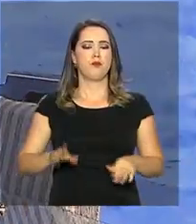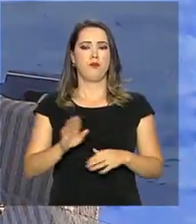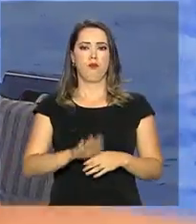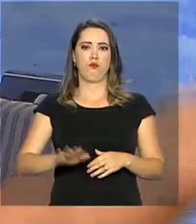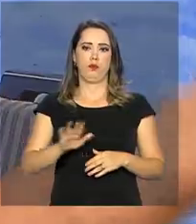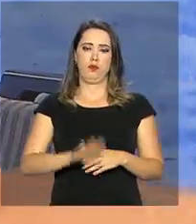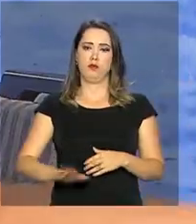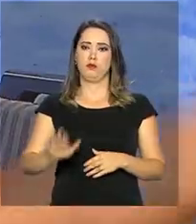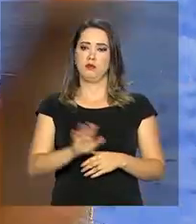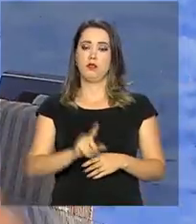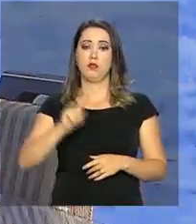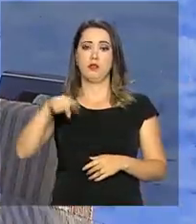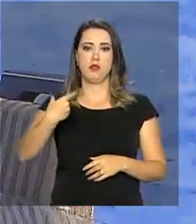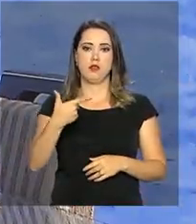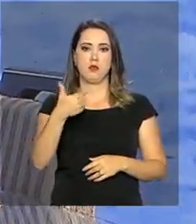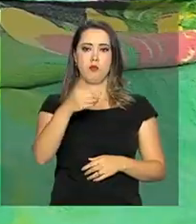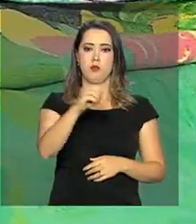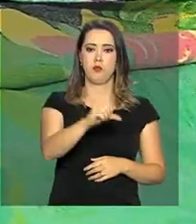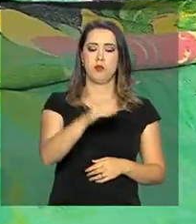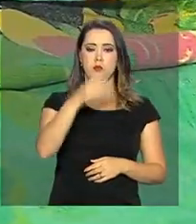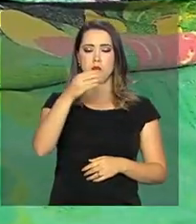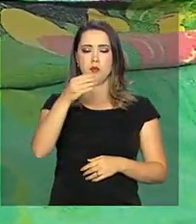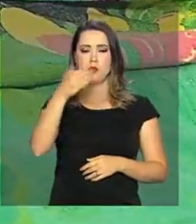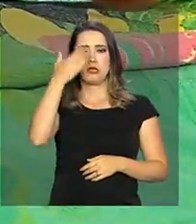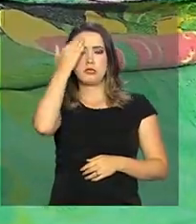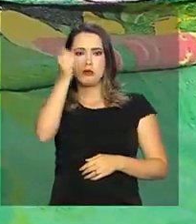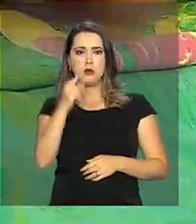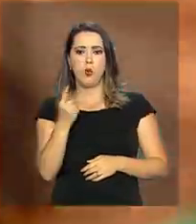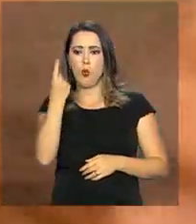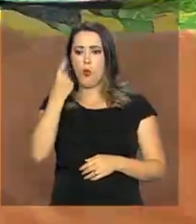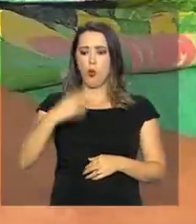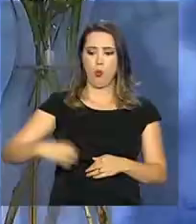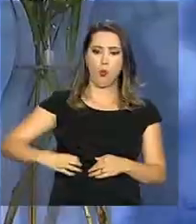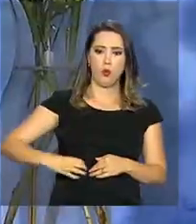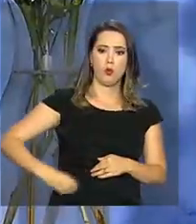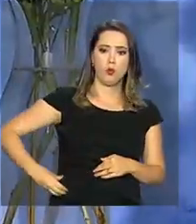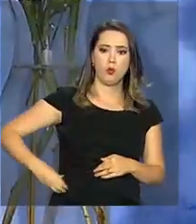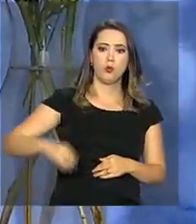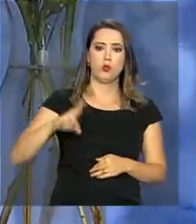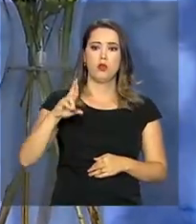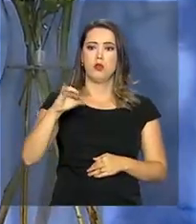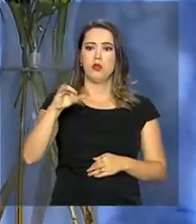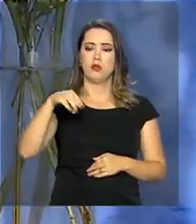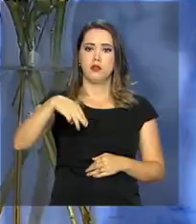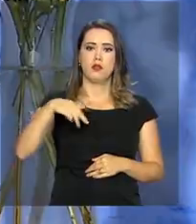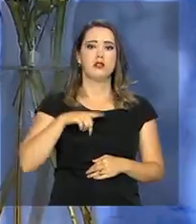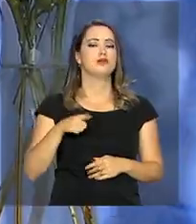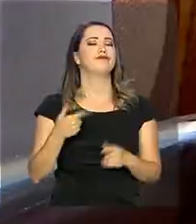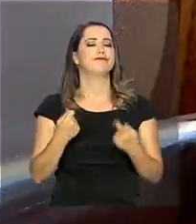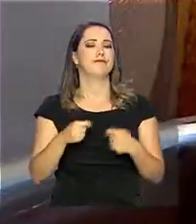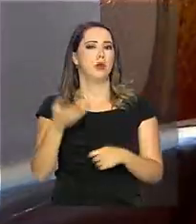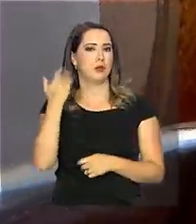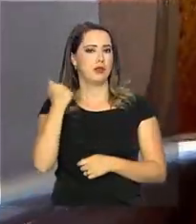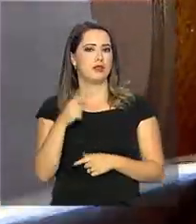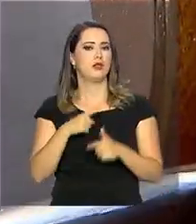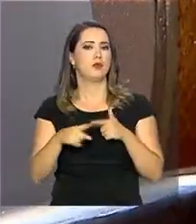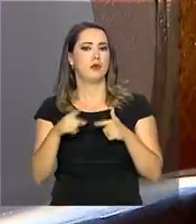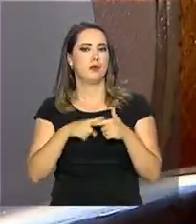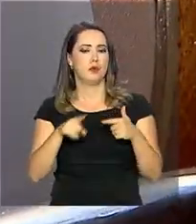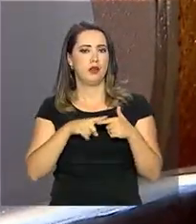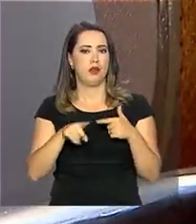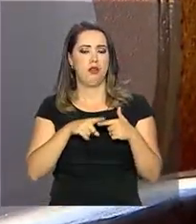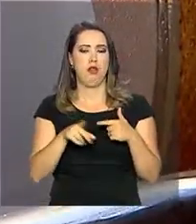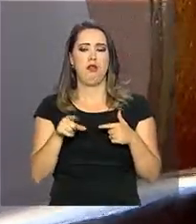descobriu em 2010 que só tinham ruim no ano passado teve infecção urinária que a levou à hemodiálise ea indicação